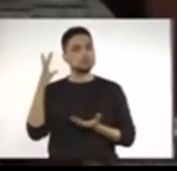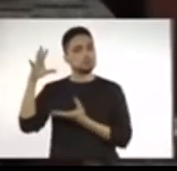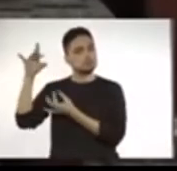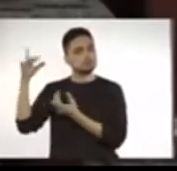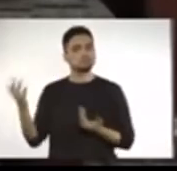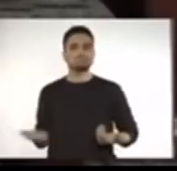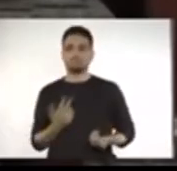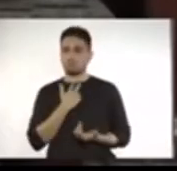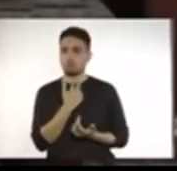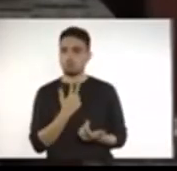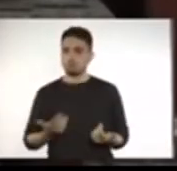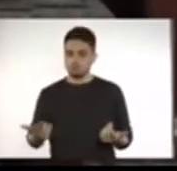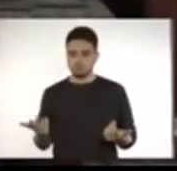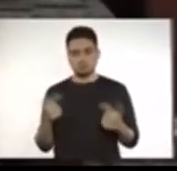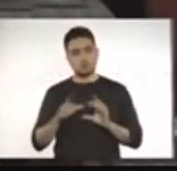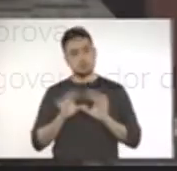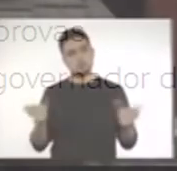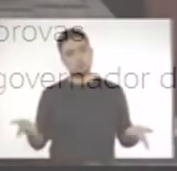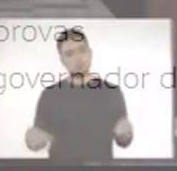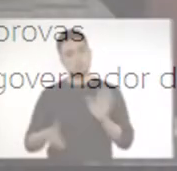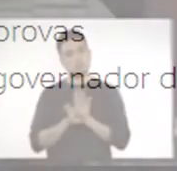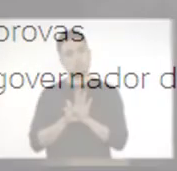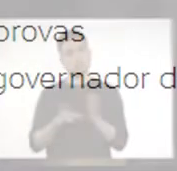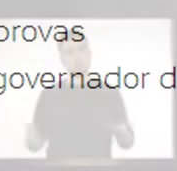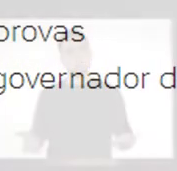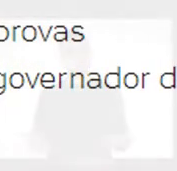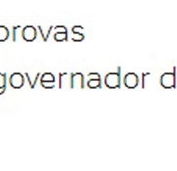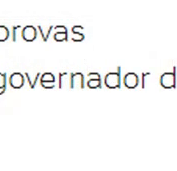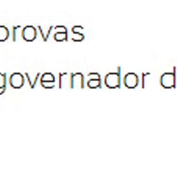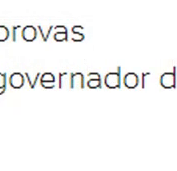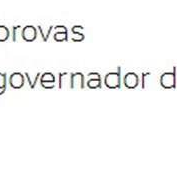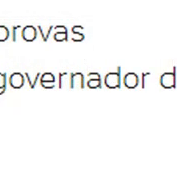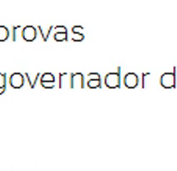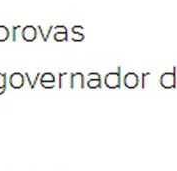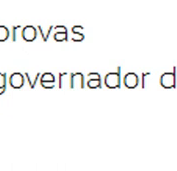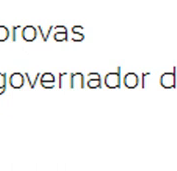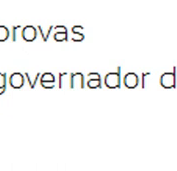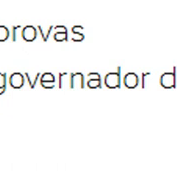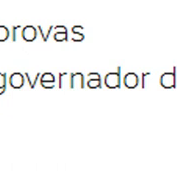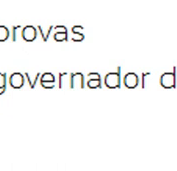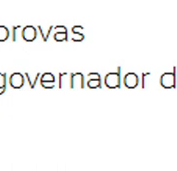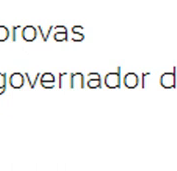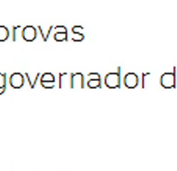deputado Márcio, eu fiz porque eu ouvi do próprio Luca Tristão, que tinha os 70 deputados